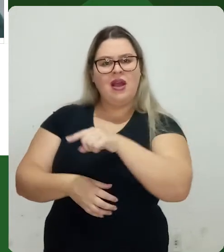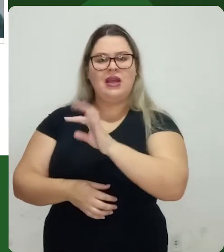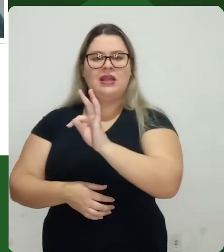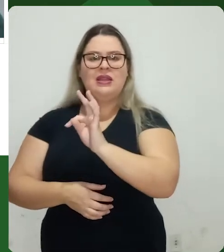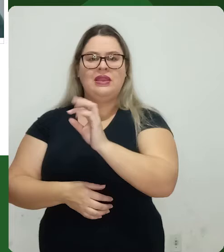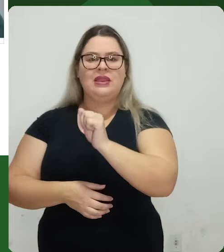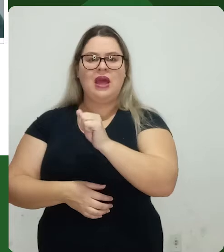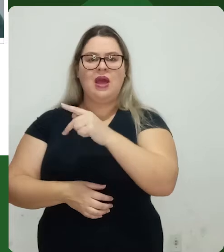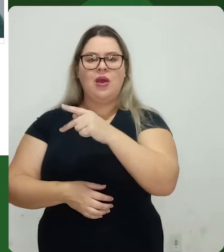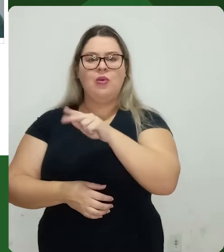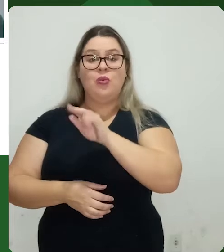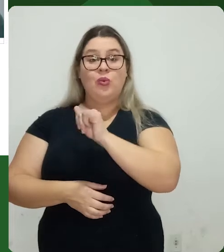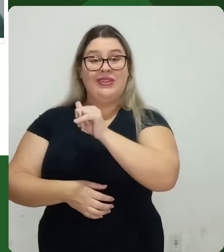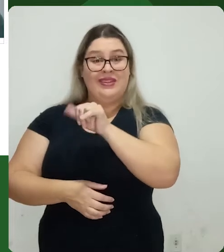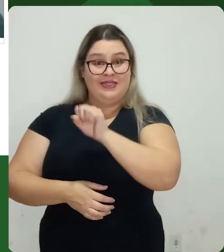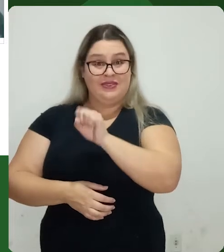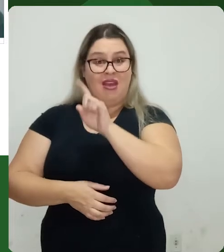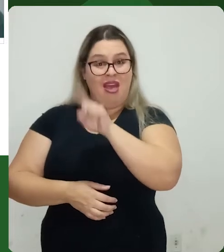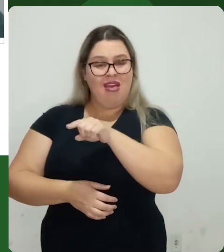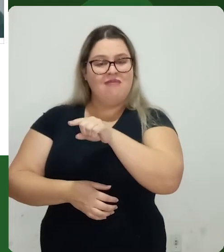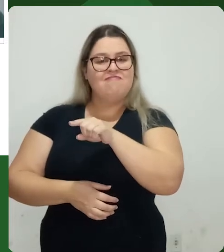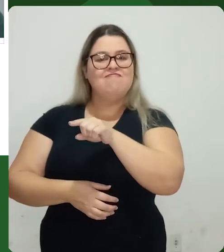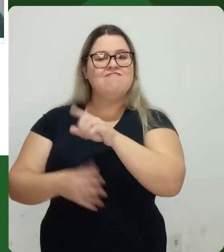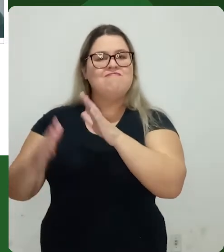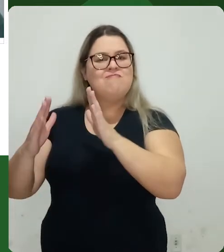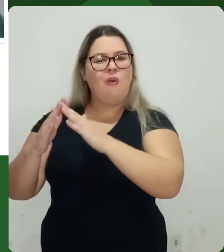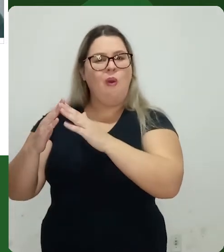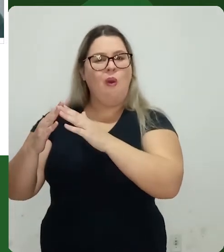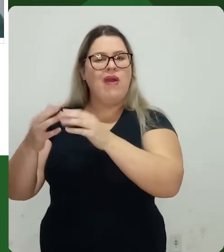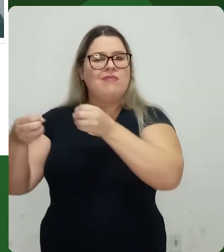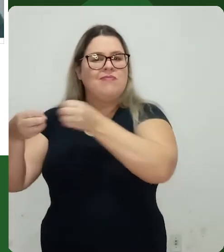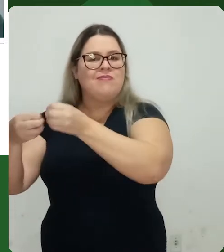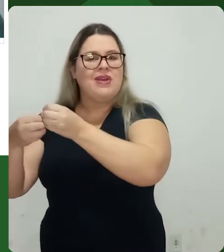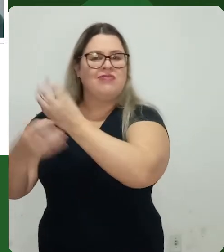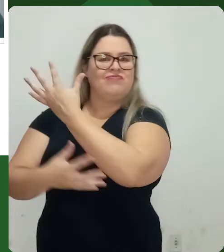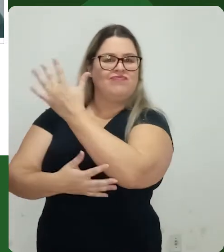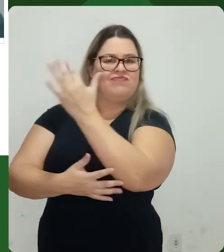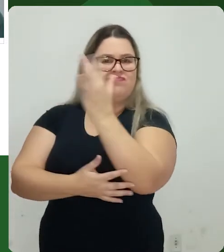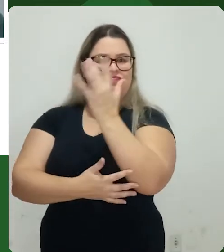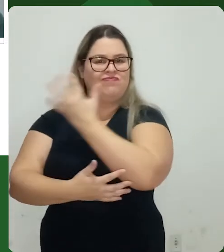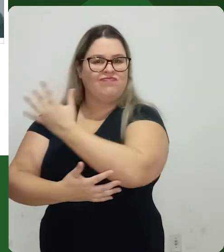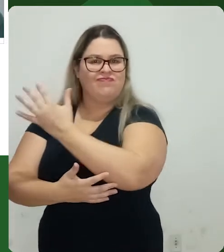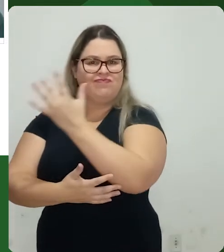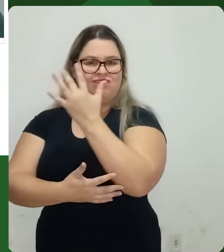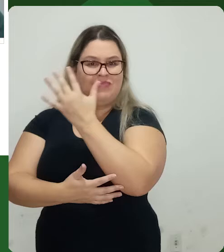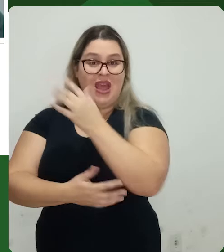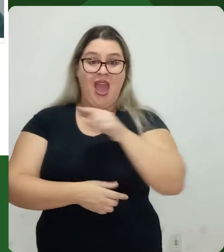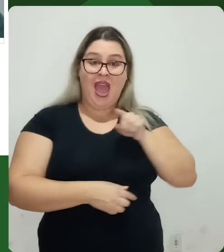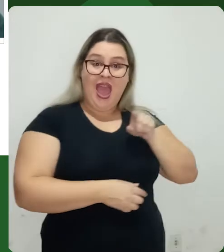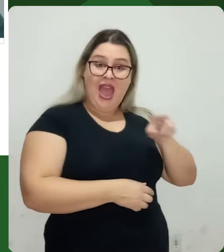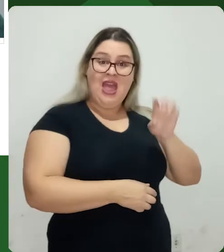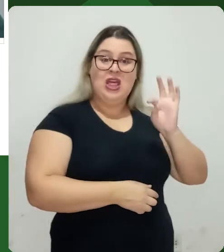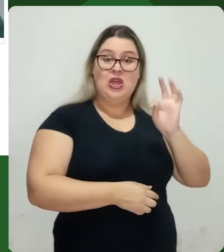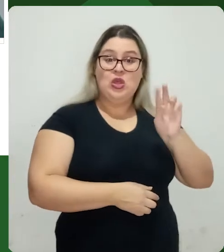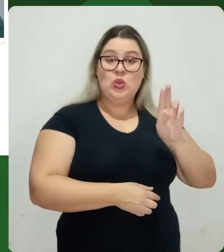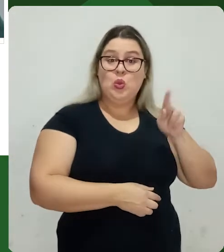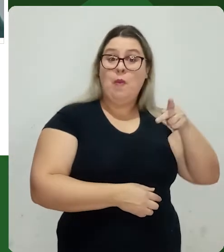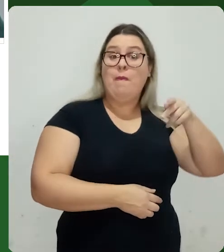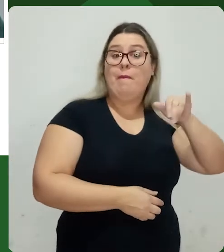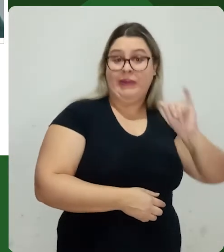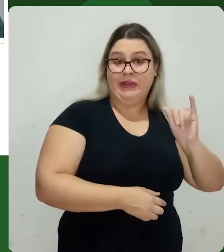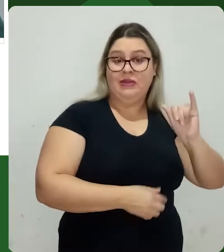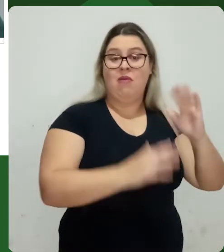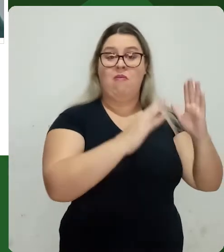os tapuias e os tupis. Os tapuias eram como os índios tupis que habitavam o litoral